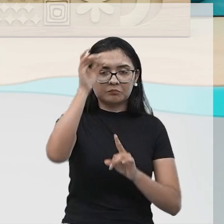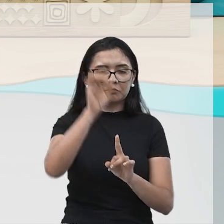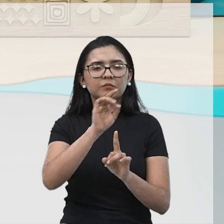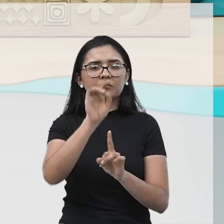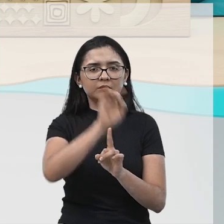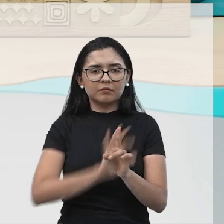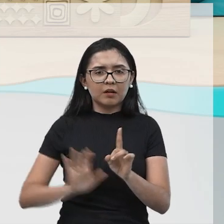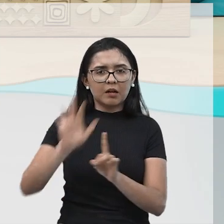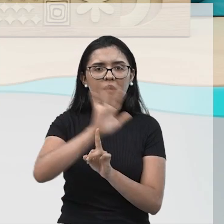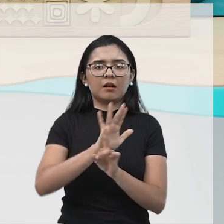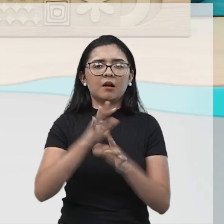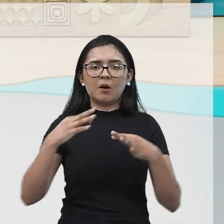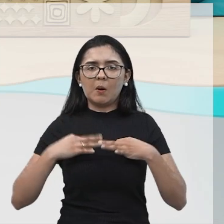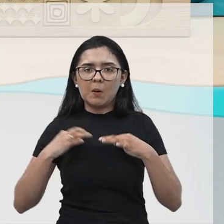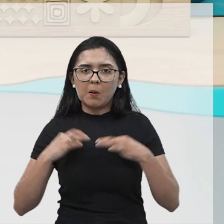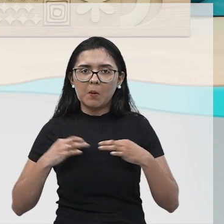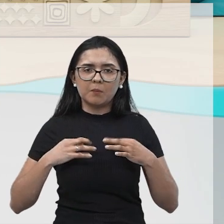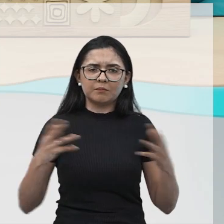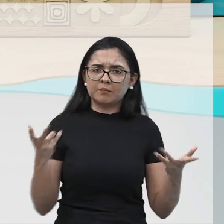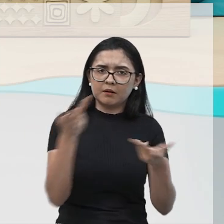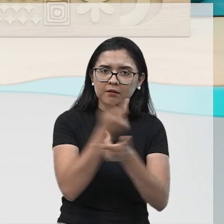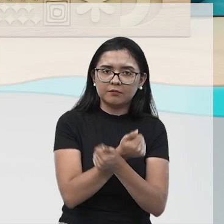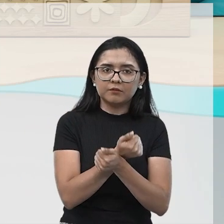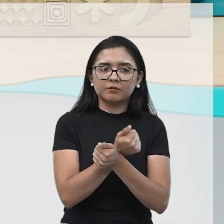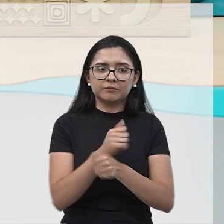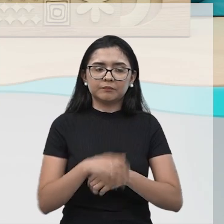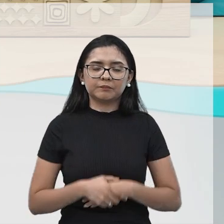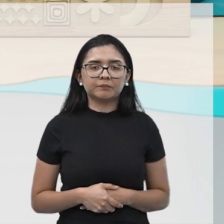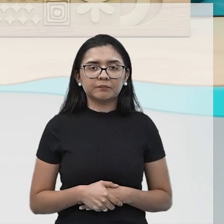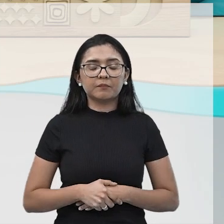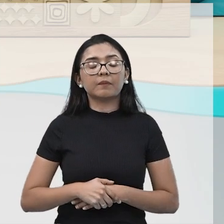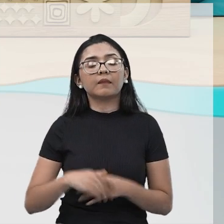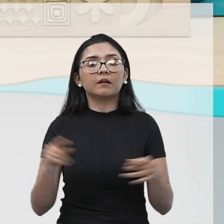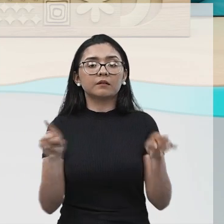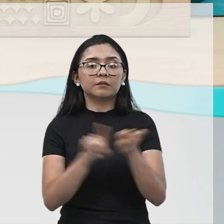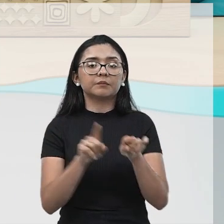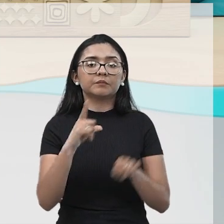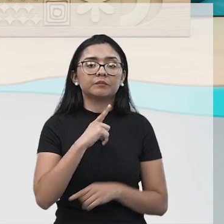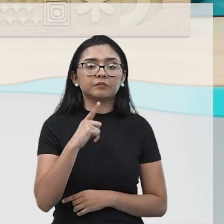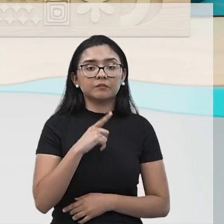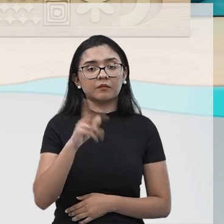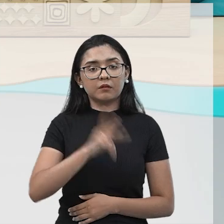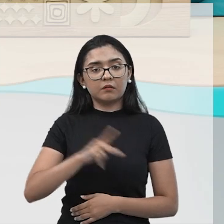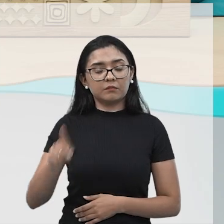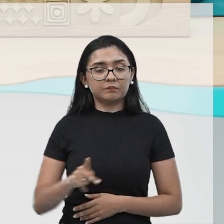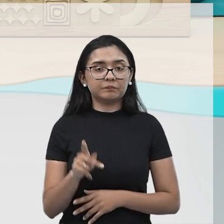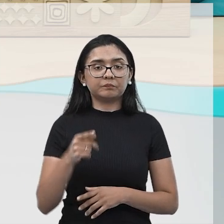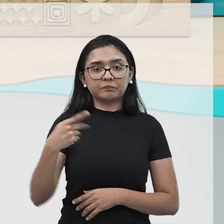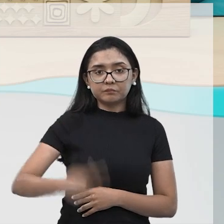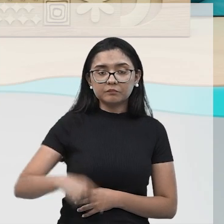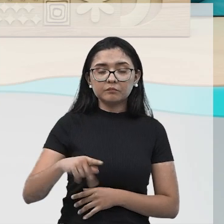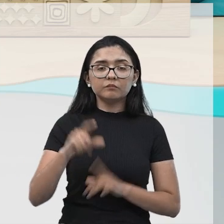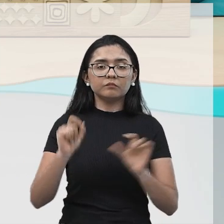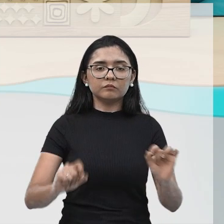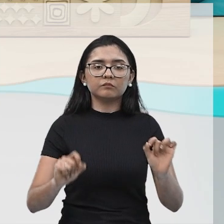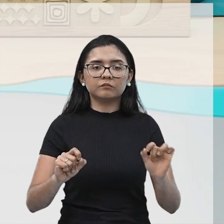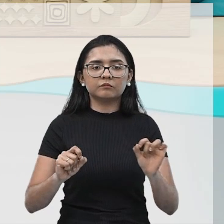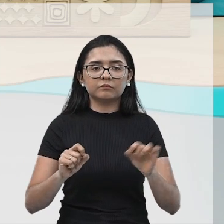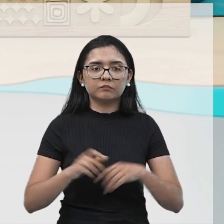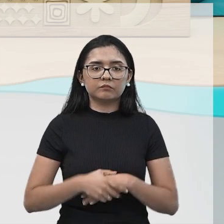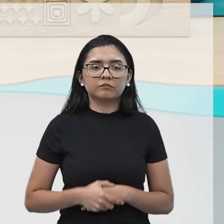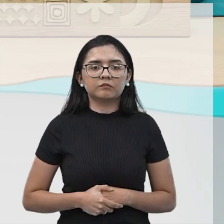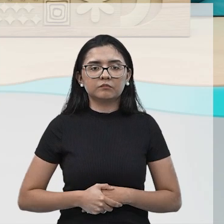que nós levamos para vocês? Nós temos aqui professores muitos,